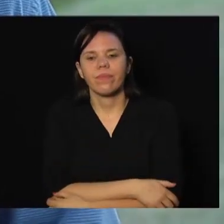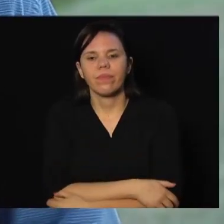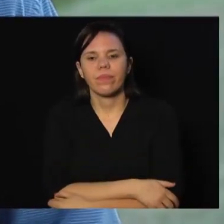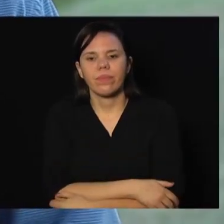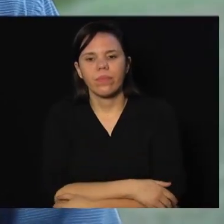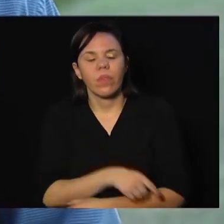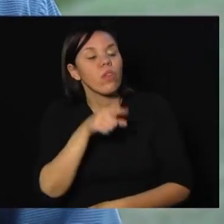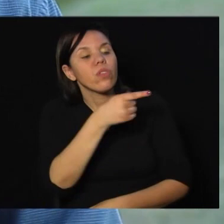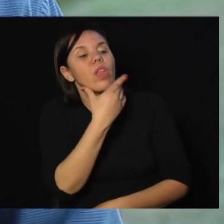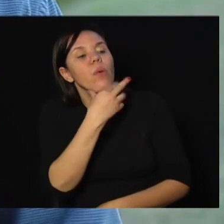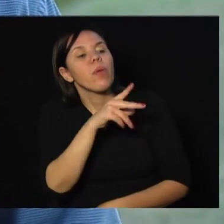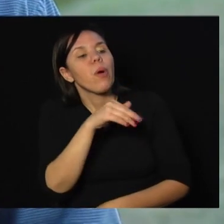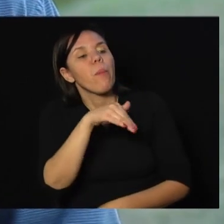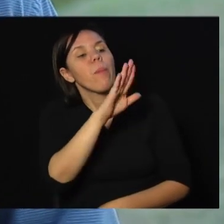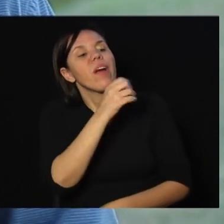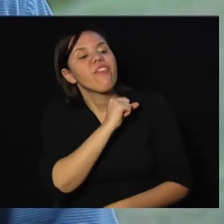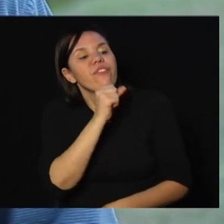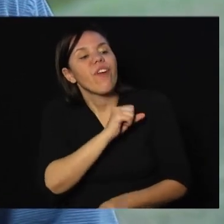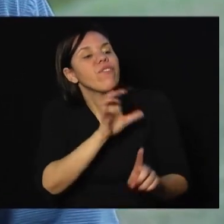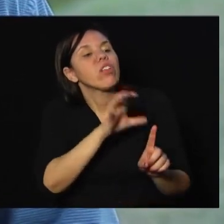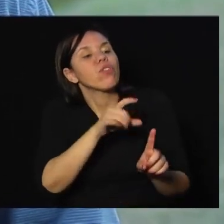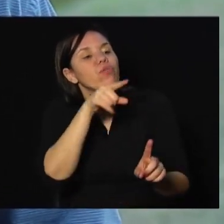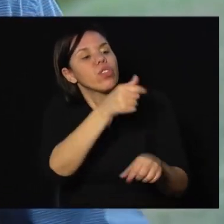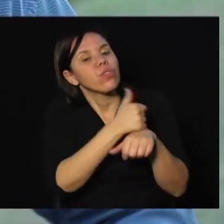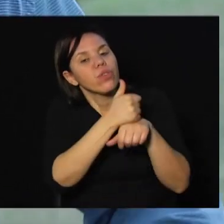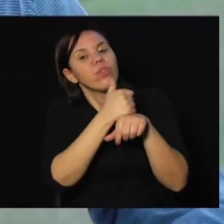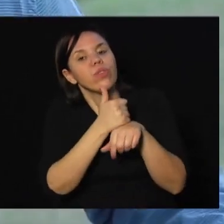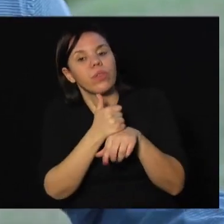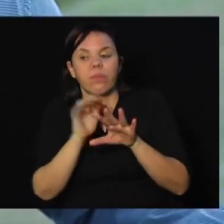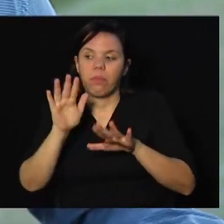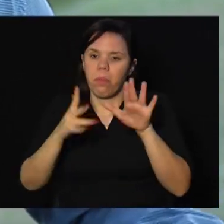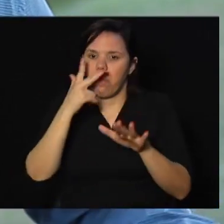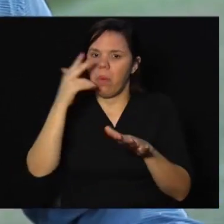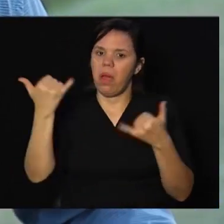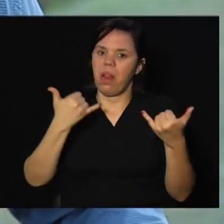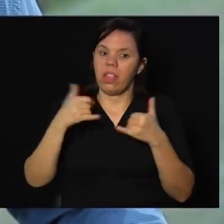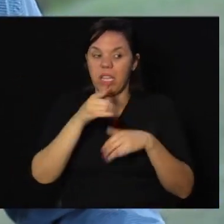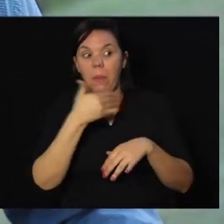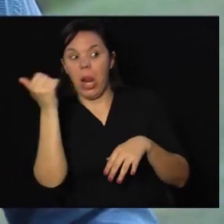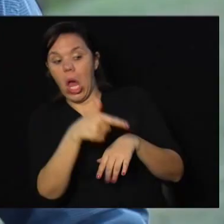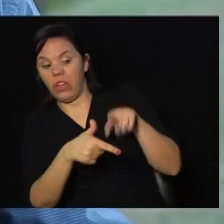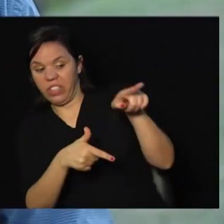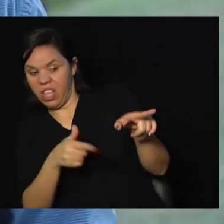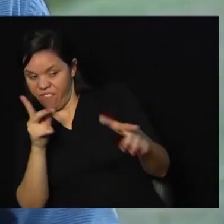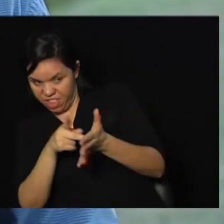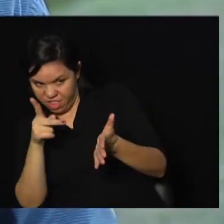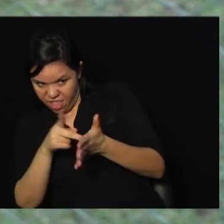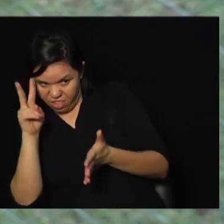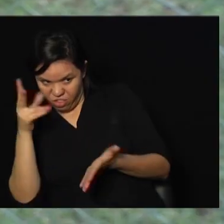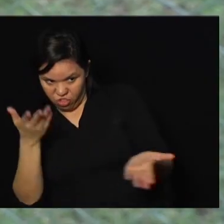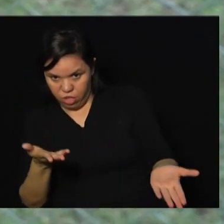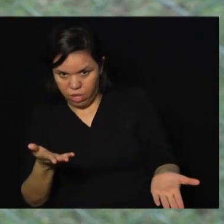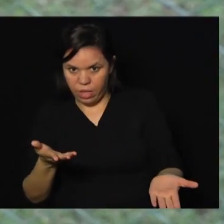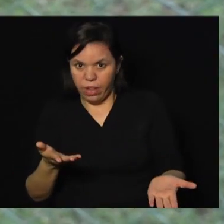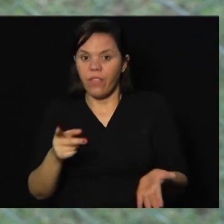O seu irmão mais velho te influenciou na sua carreira? Dizem que era melhor que você, é verdade essa história? Todo jogador